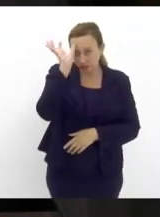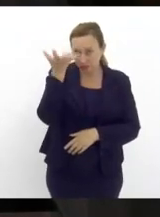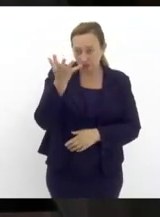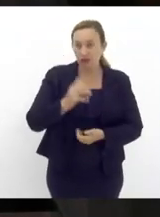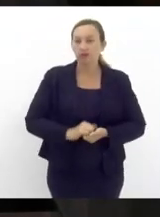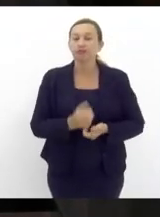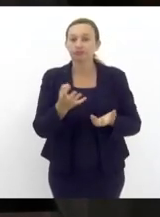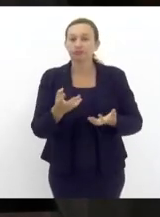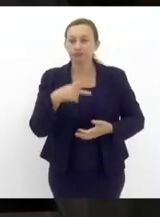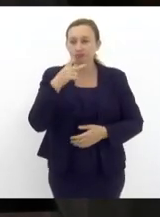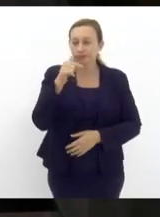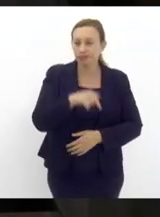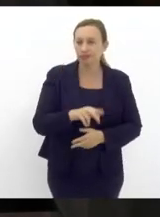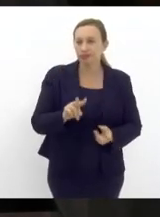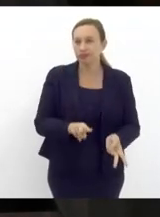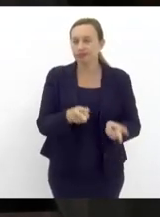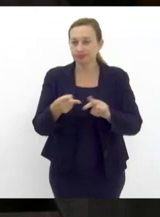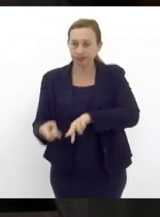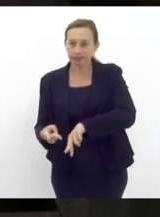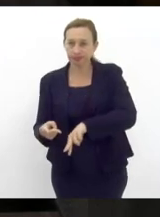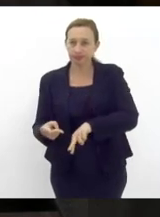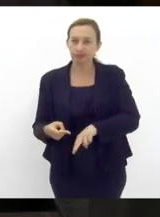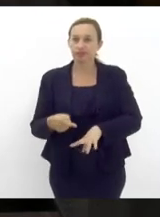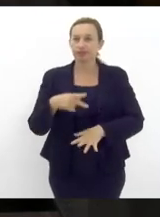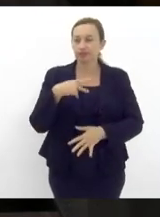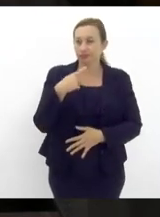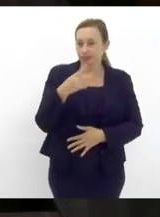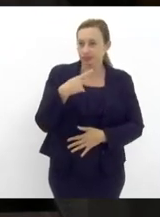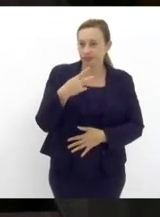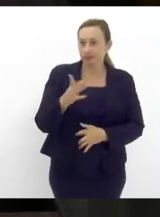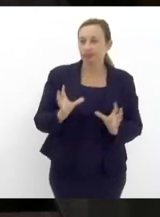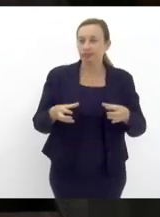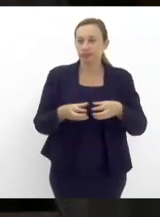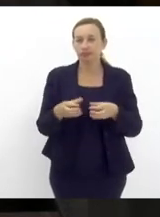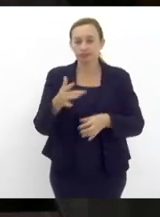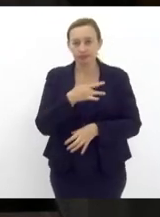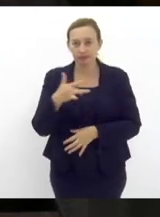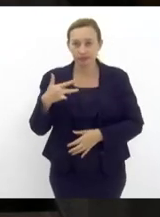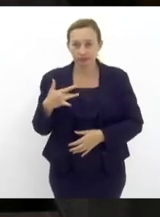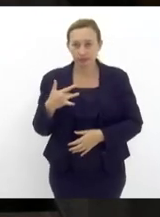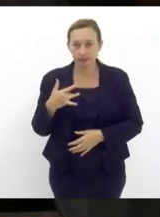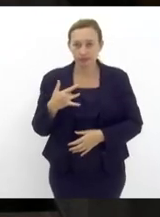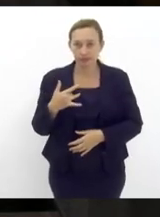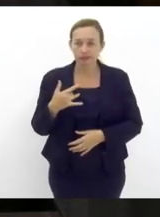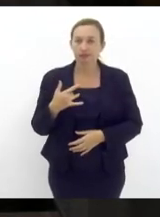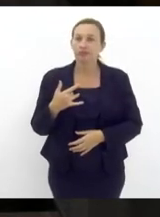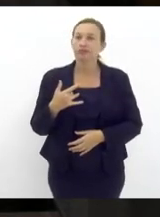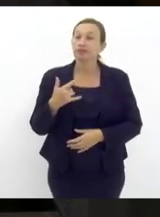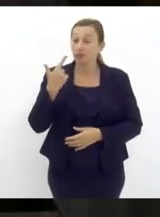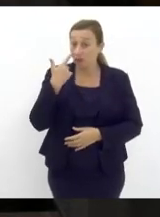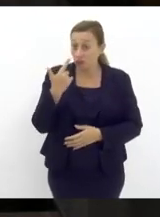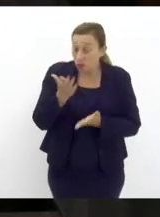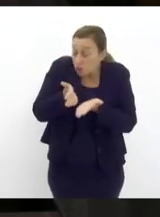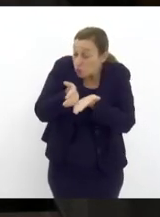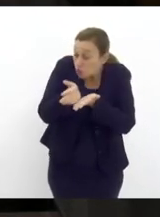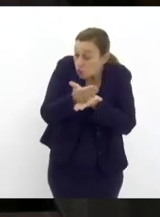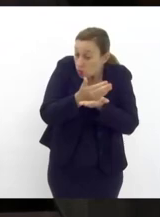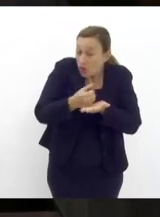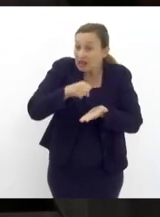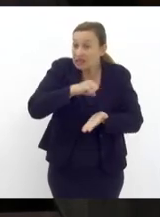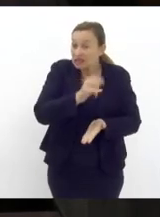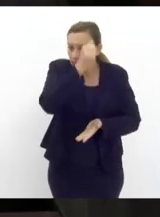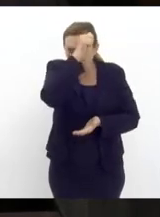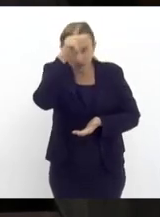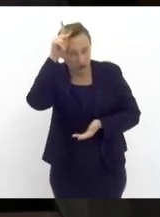deixar aqui o meu encaminhamento que vou fazer formalmente a comissão de saúde para que a gente apure se a Prefeitura